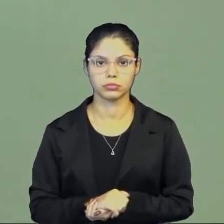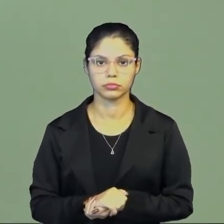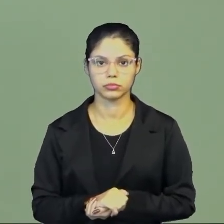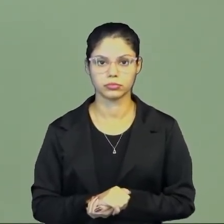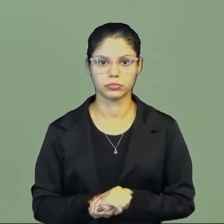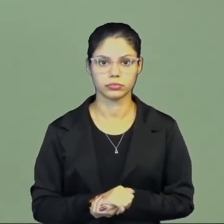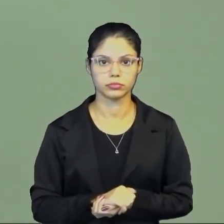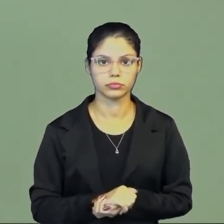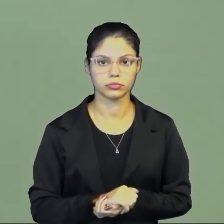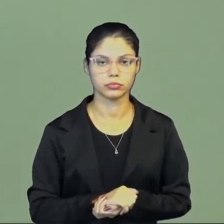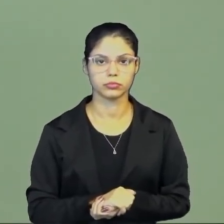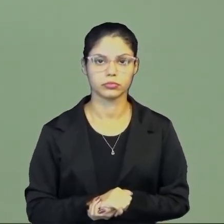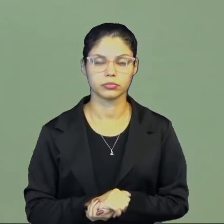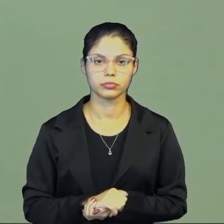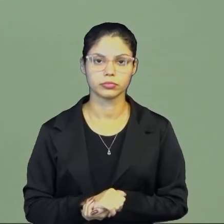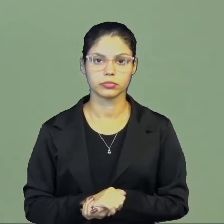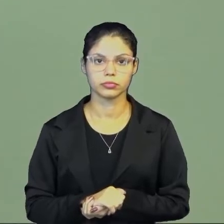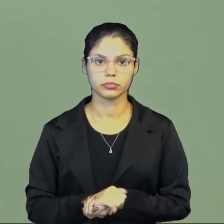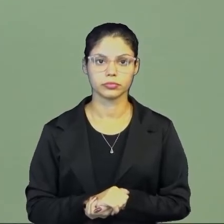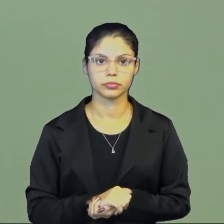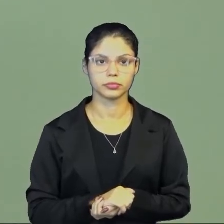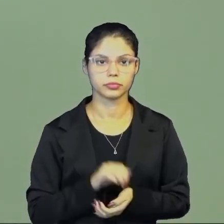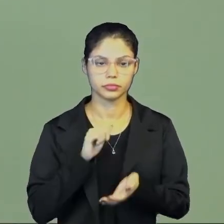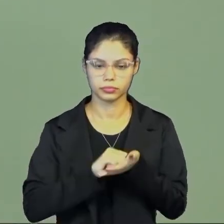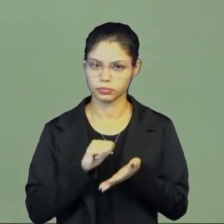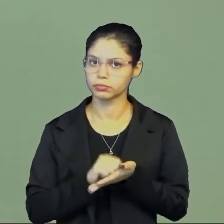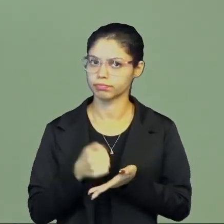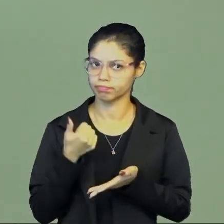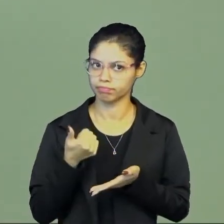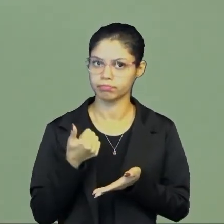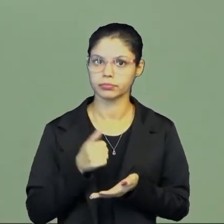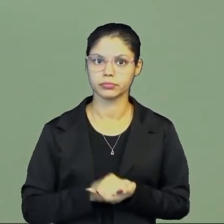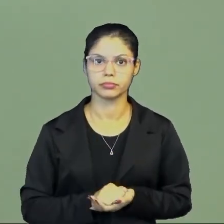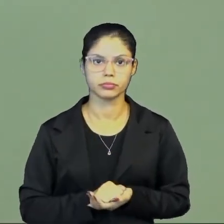mensagem. Tranquilo até aí? Vão notando, hein?